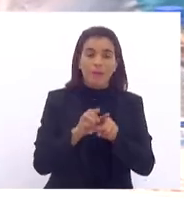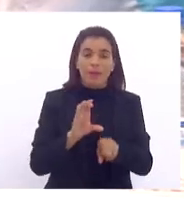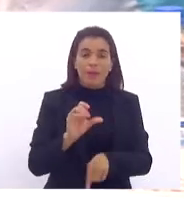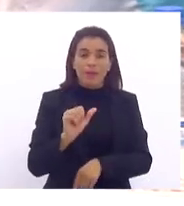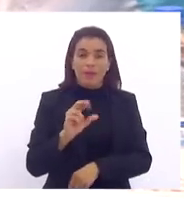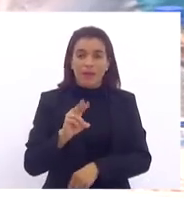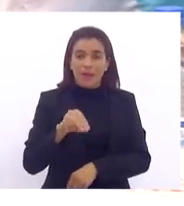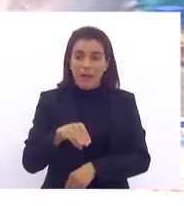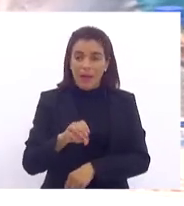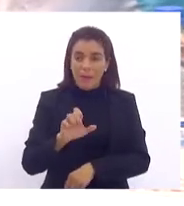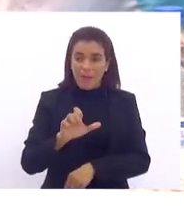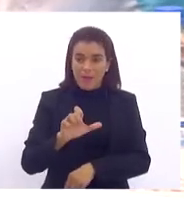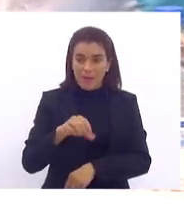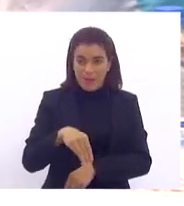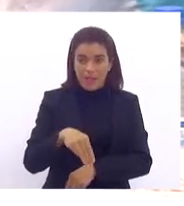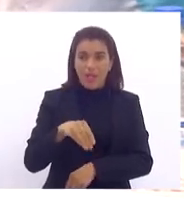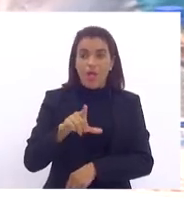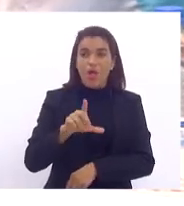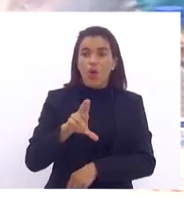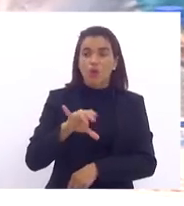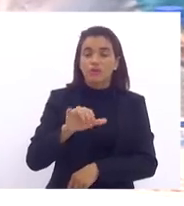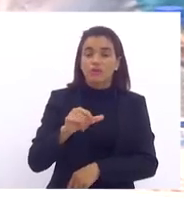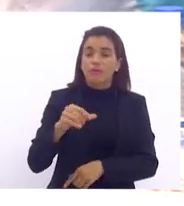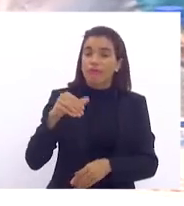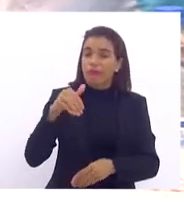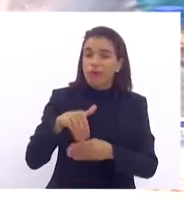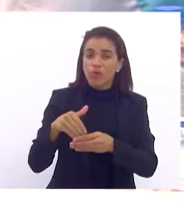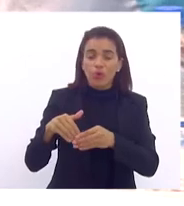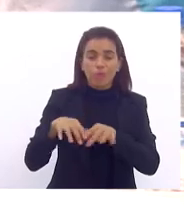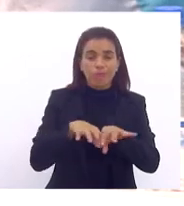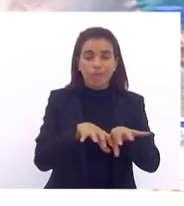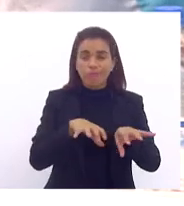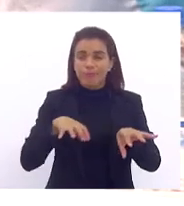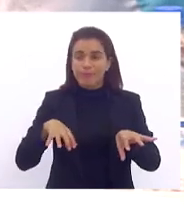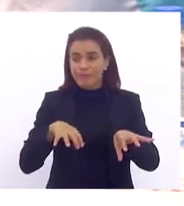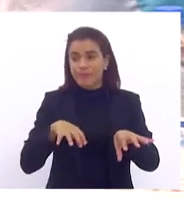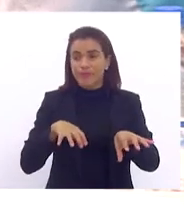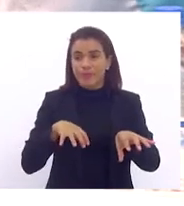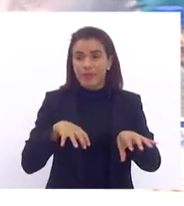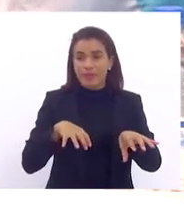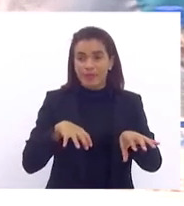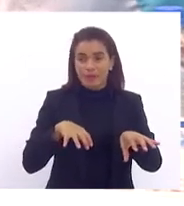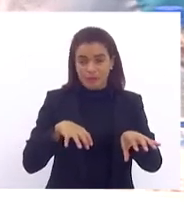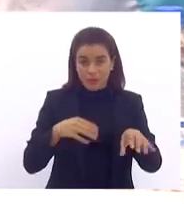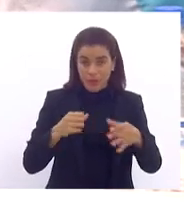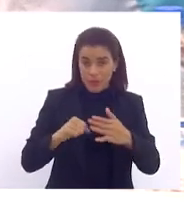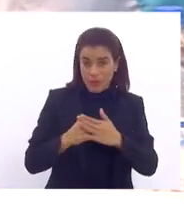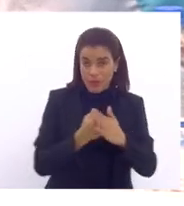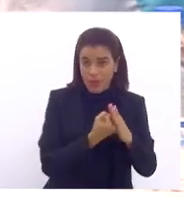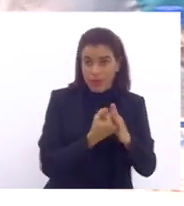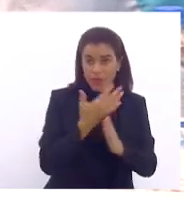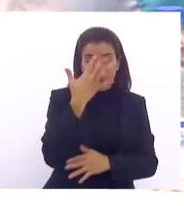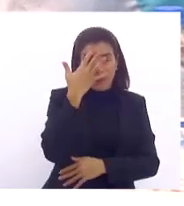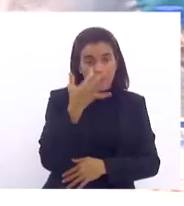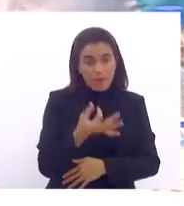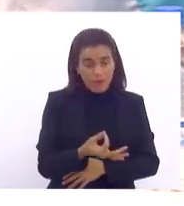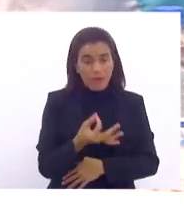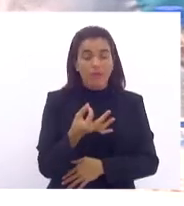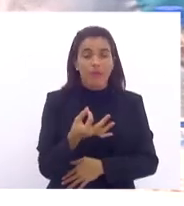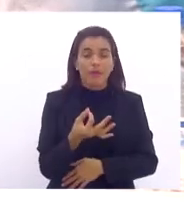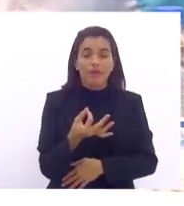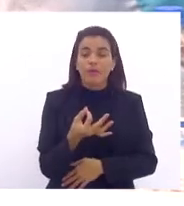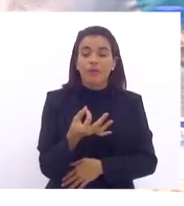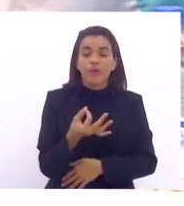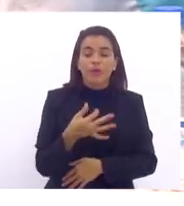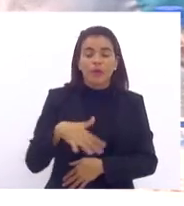votaram de forma contrária à possibilidade de de bloqueio entendendo na linha com esses precedentes